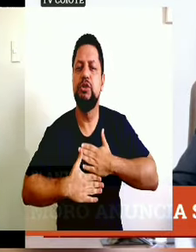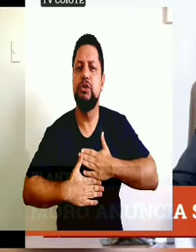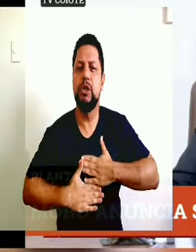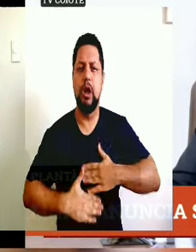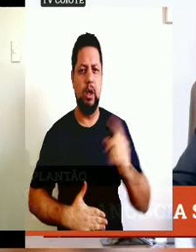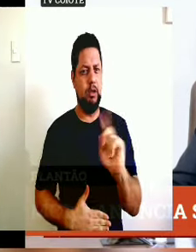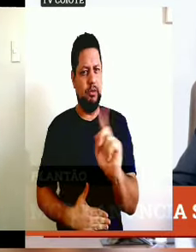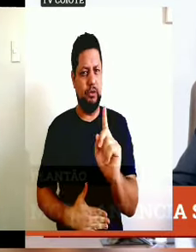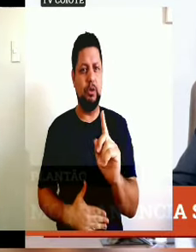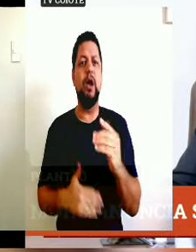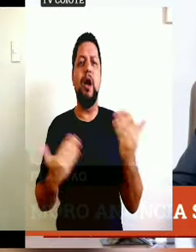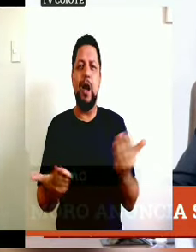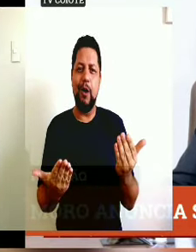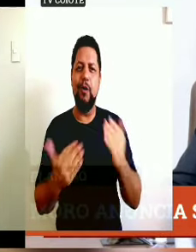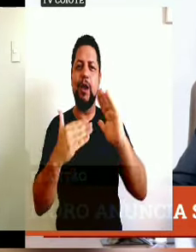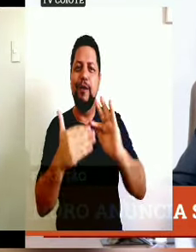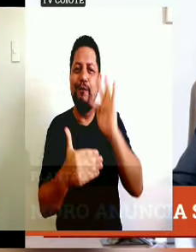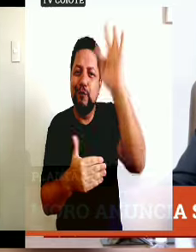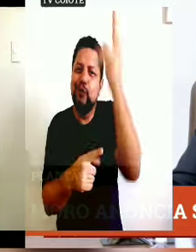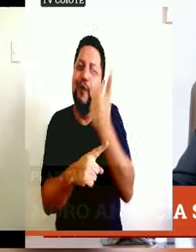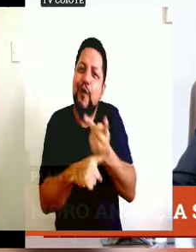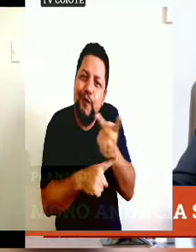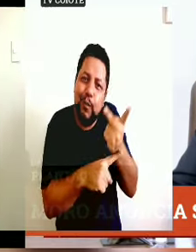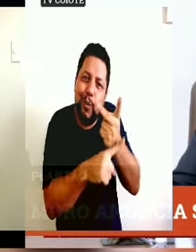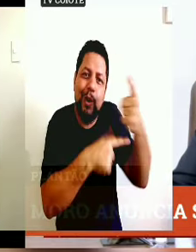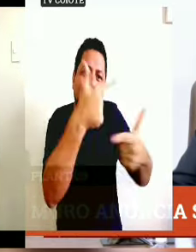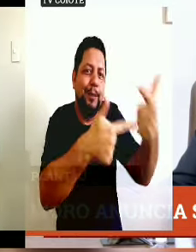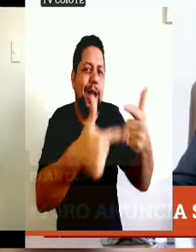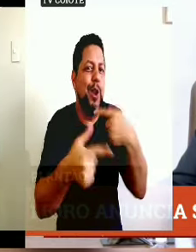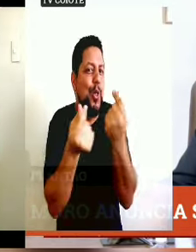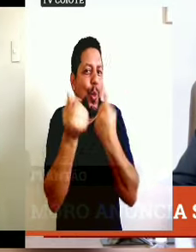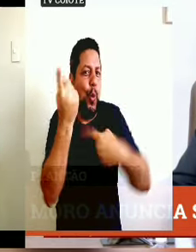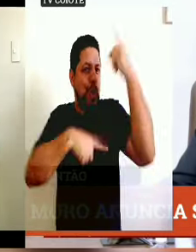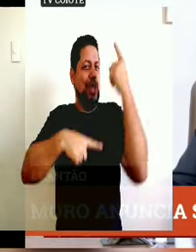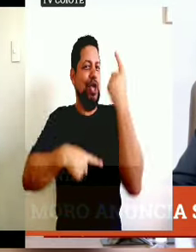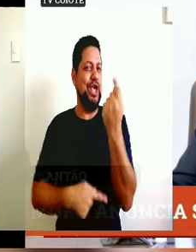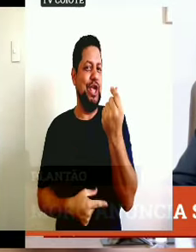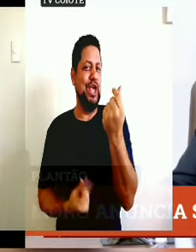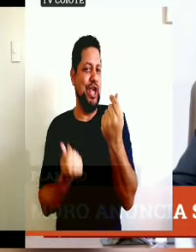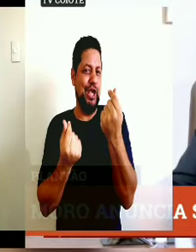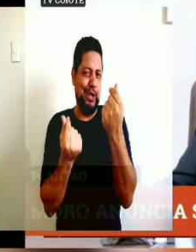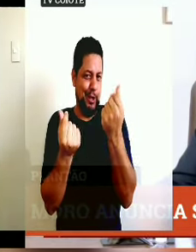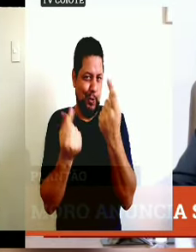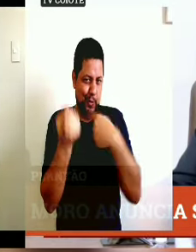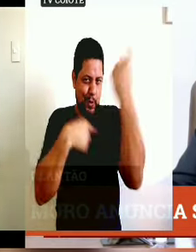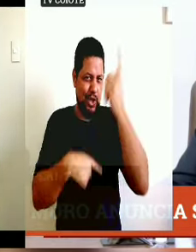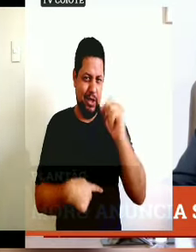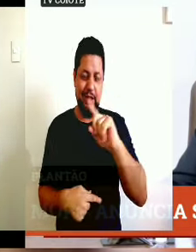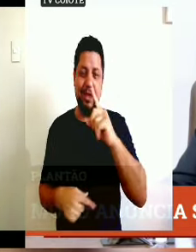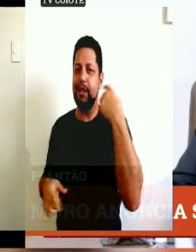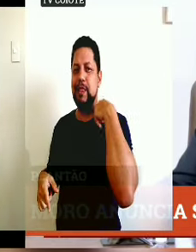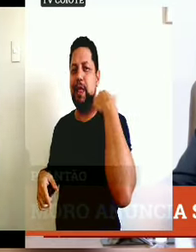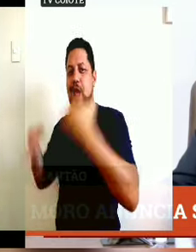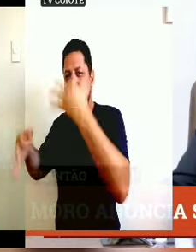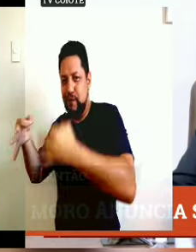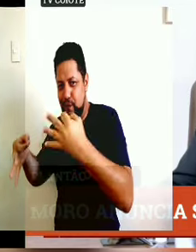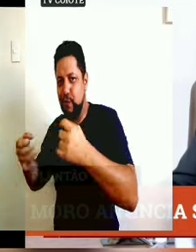Vou procurar, mais adiante, um emprego, não enriqueci, no serviço público, nem como magistrado, nem como